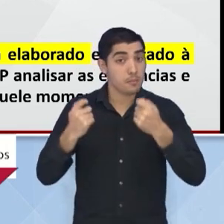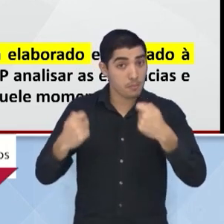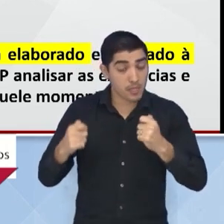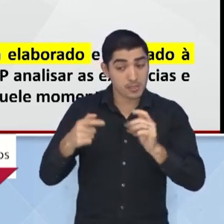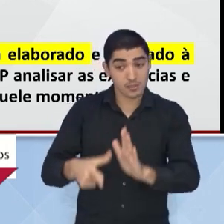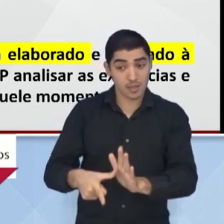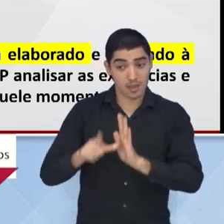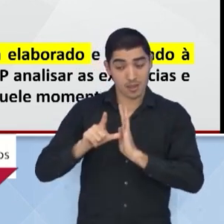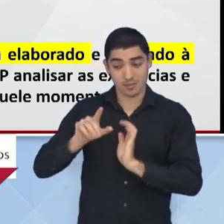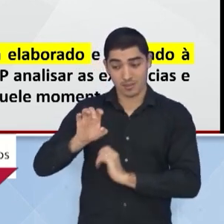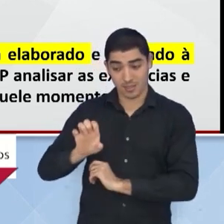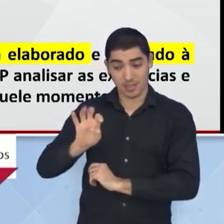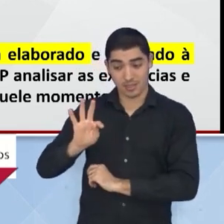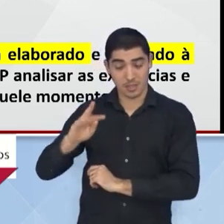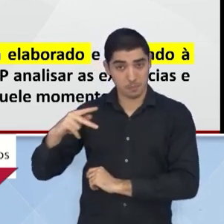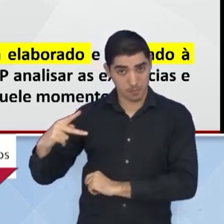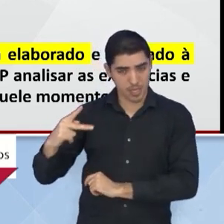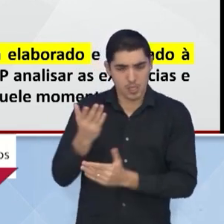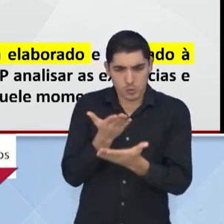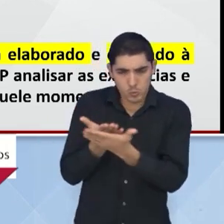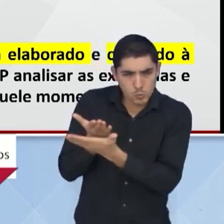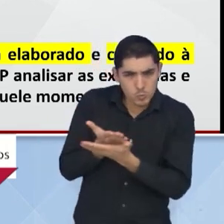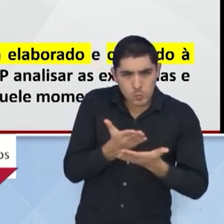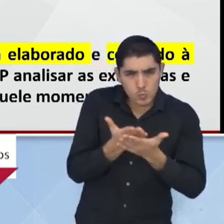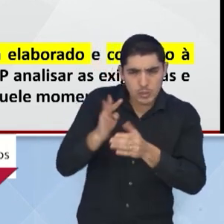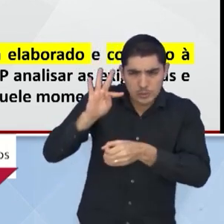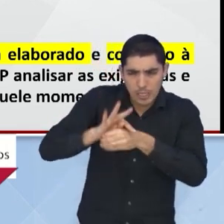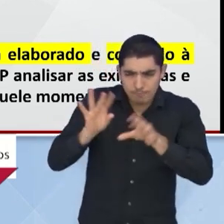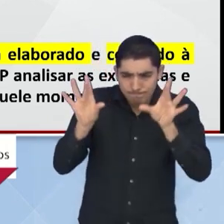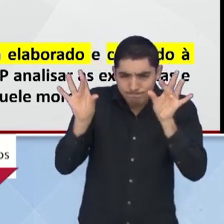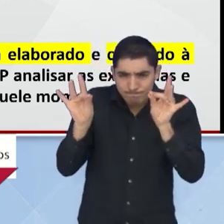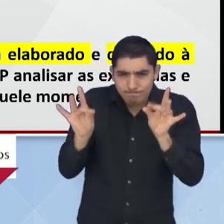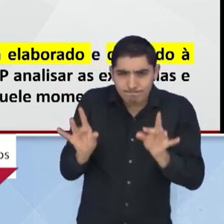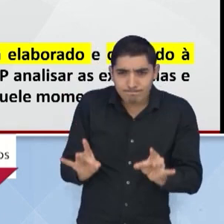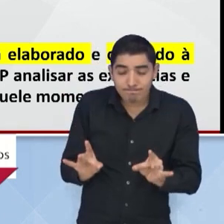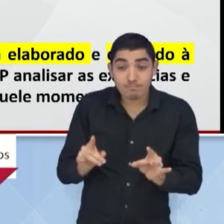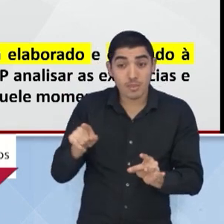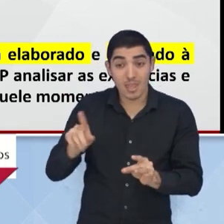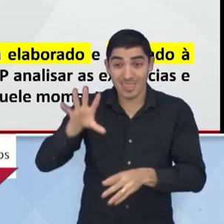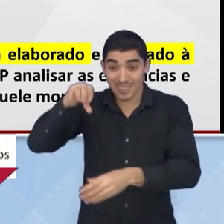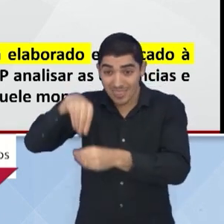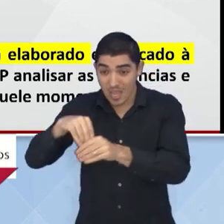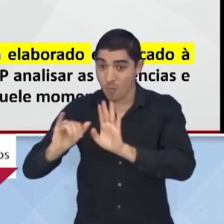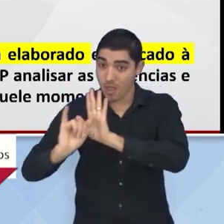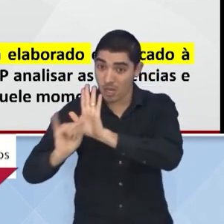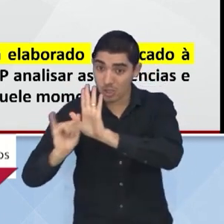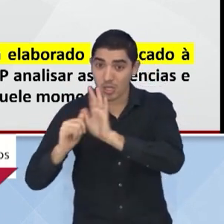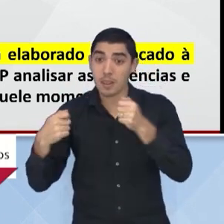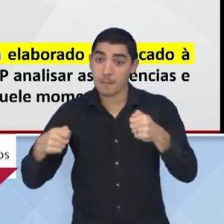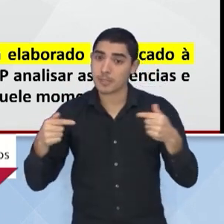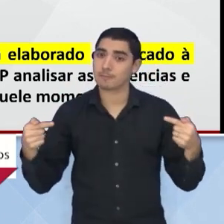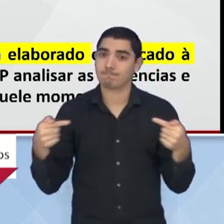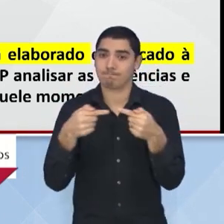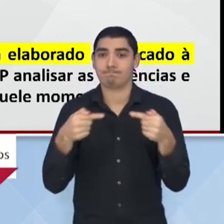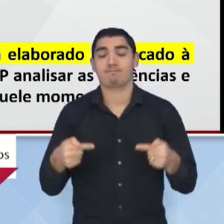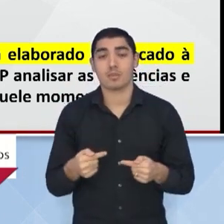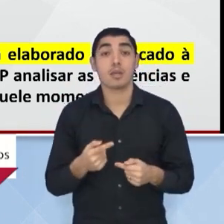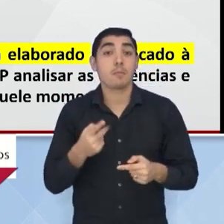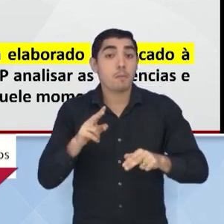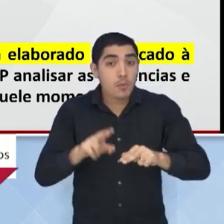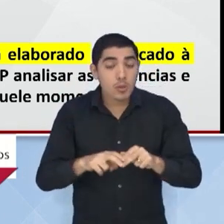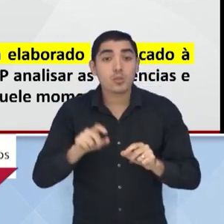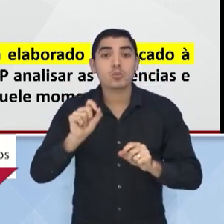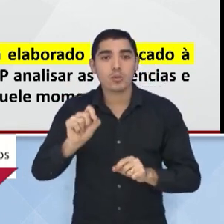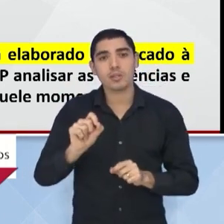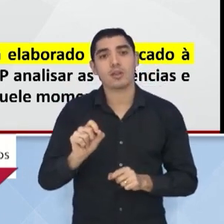preliminar bem elaborado colocado à disposição como anexo do edital permitiu que o tribunal analizasse as exigências e concluísse